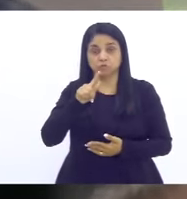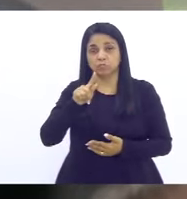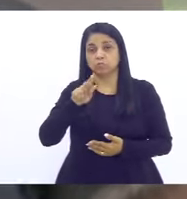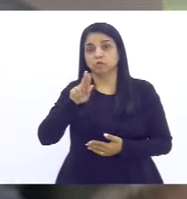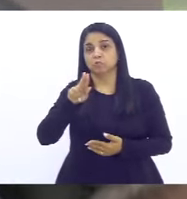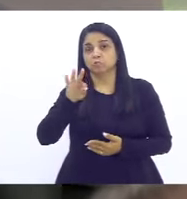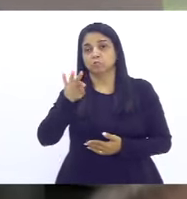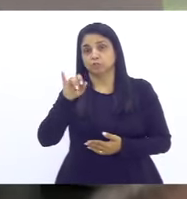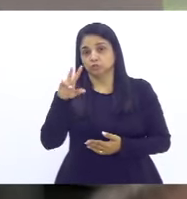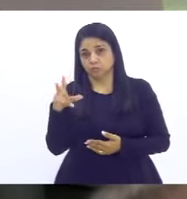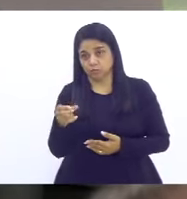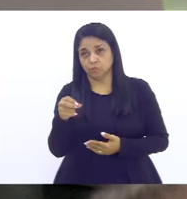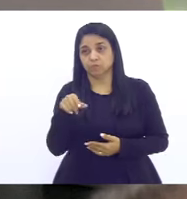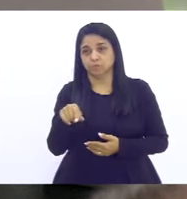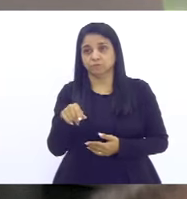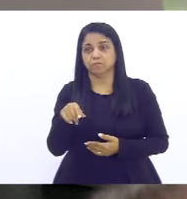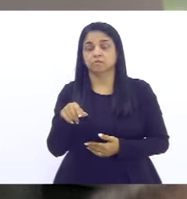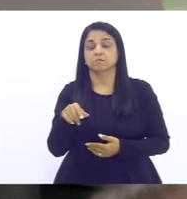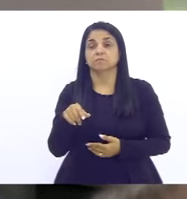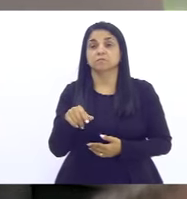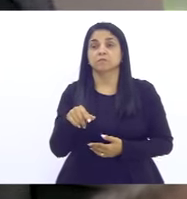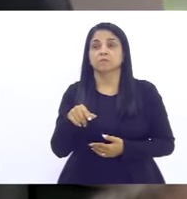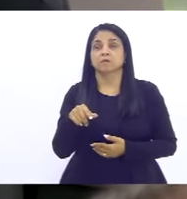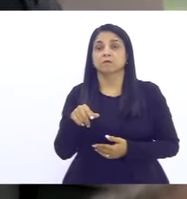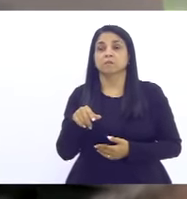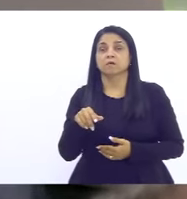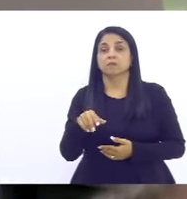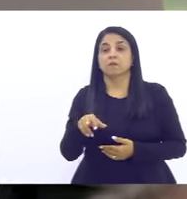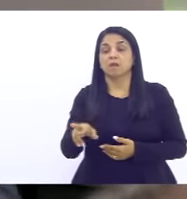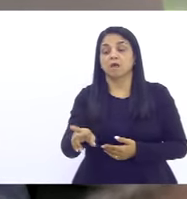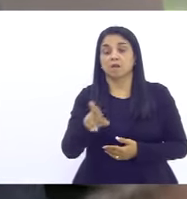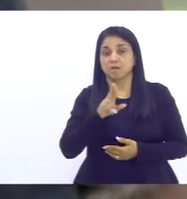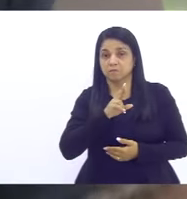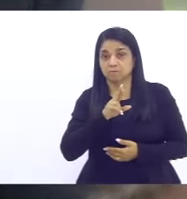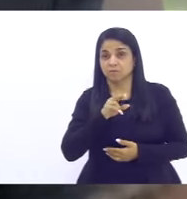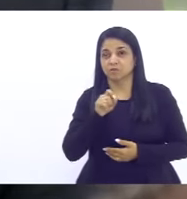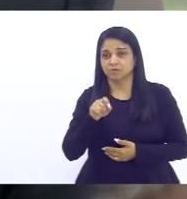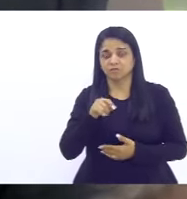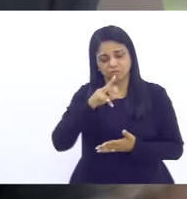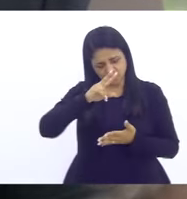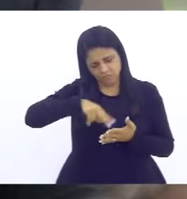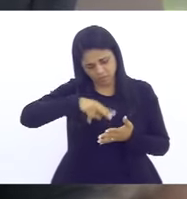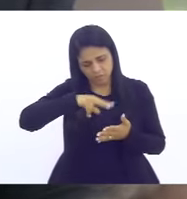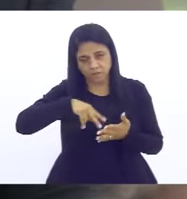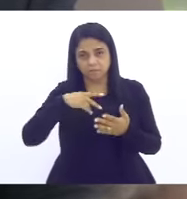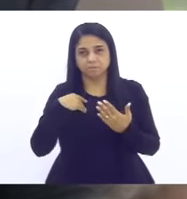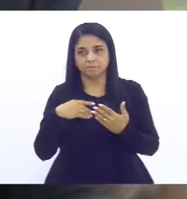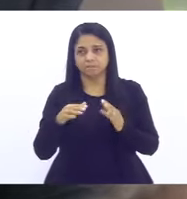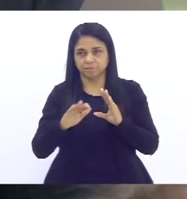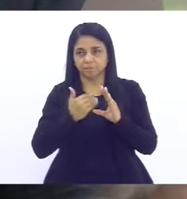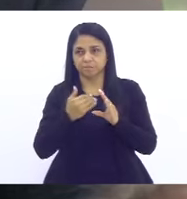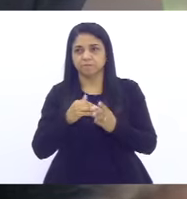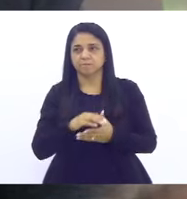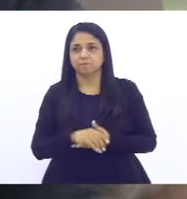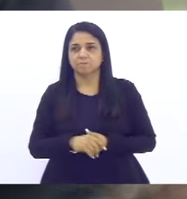ficar nos autos aqui. Ela responde ao Gutinho o seguinte, vou ler aqui a mensagem, só um minuto. Que